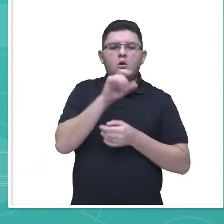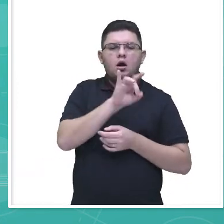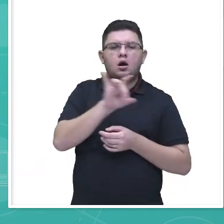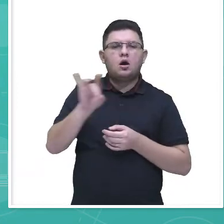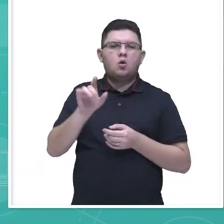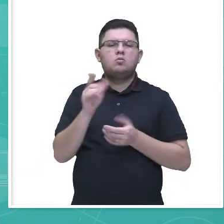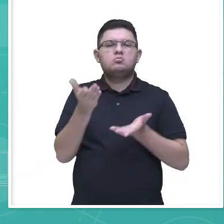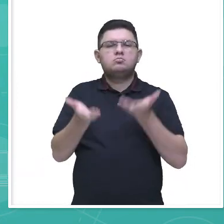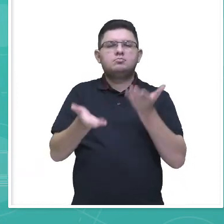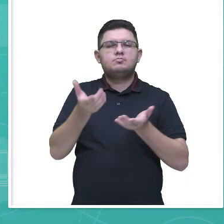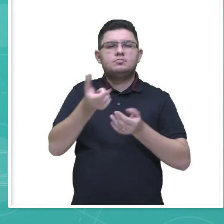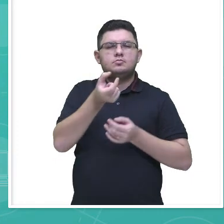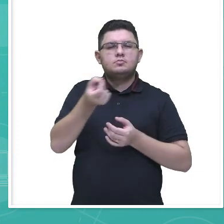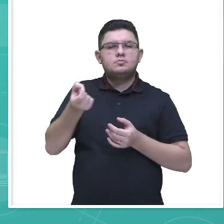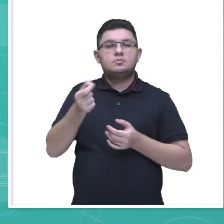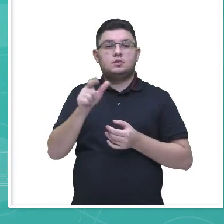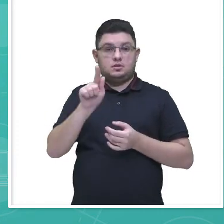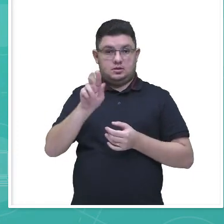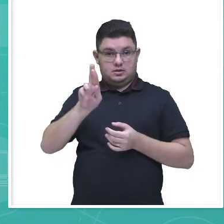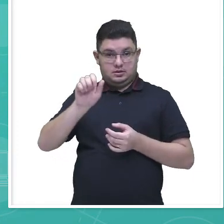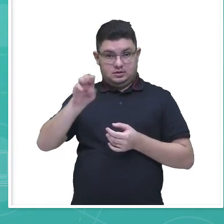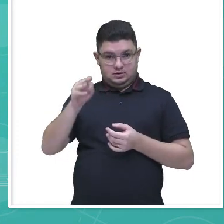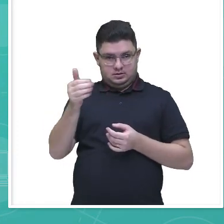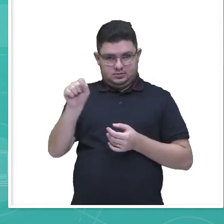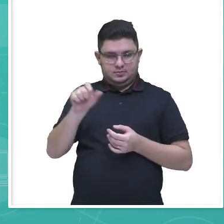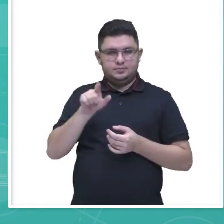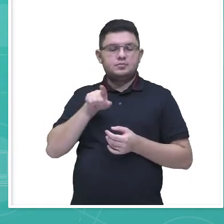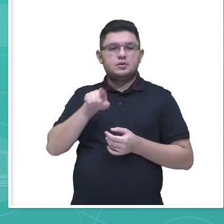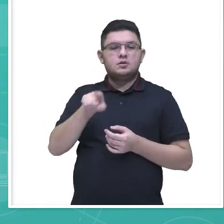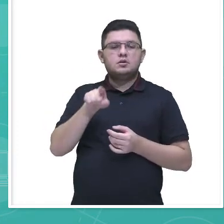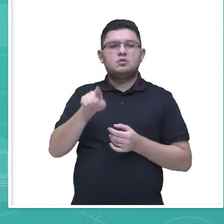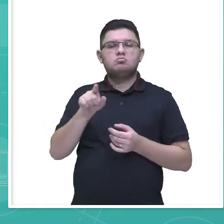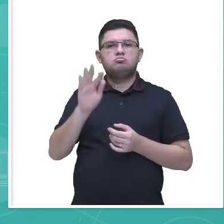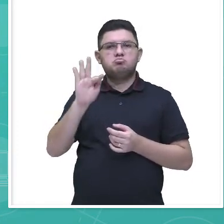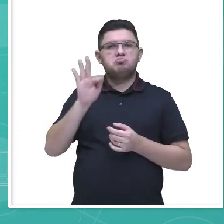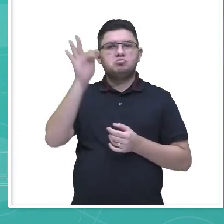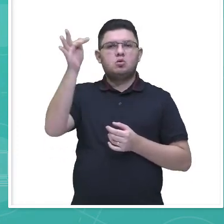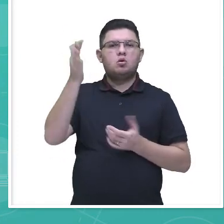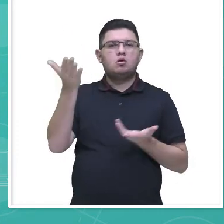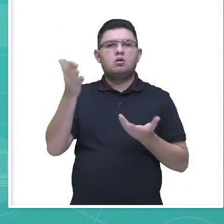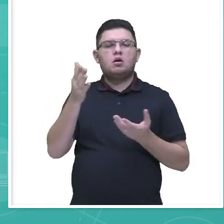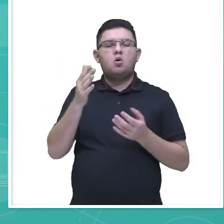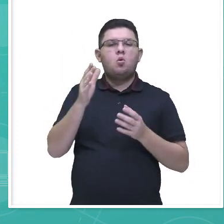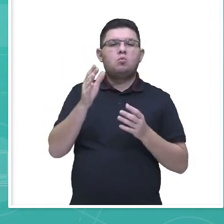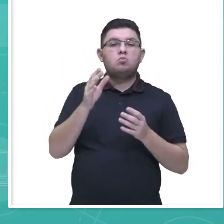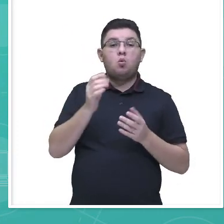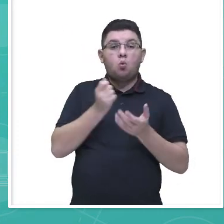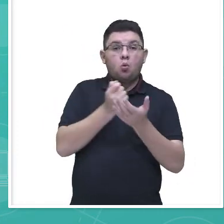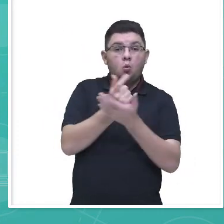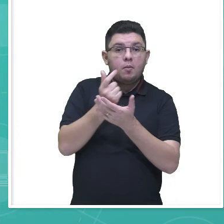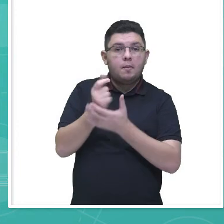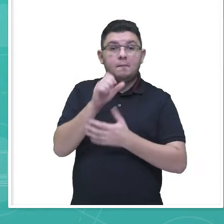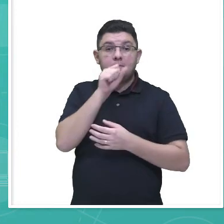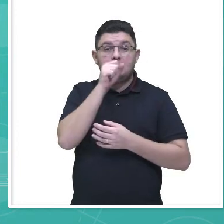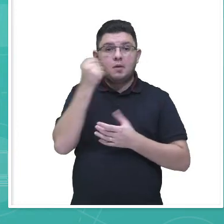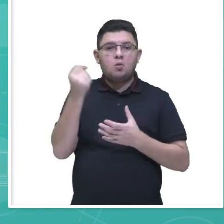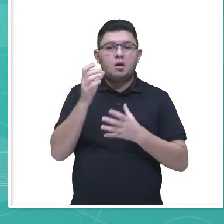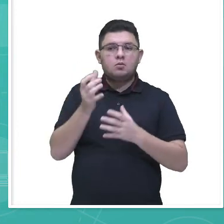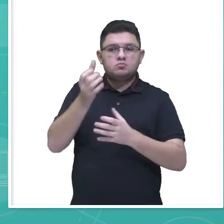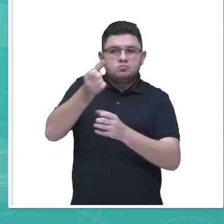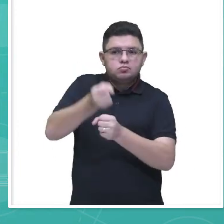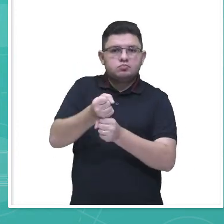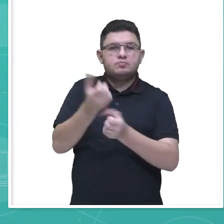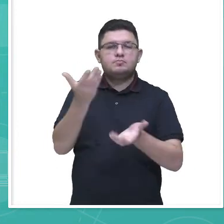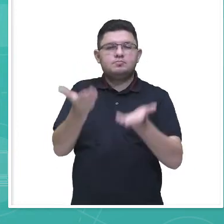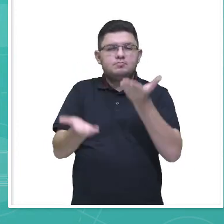pão do Júnior, né? Quantos pães Júnior deverá comprar para totalizar 1 quilo de pães? Né? Como eu falei,